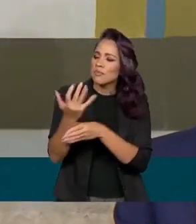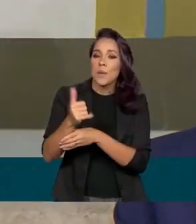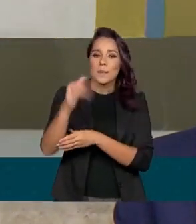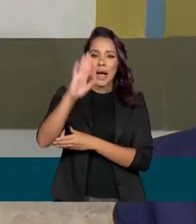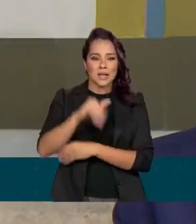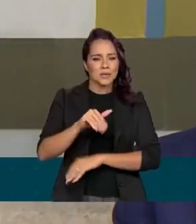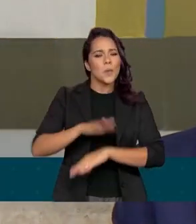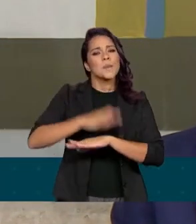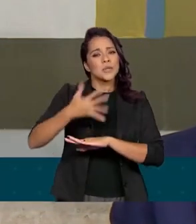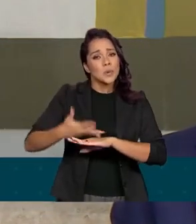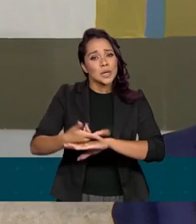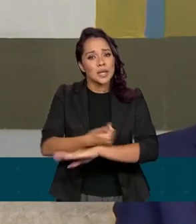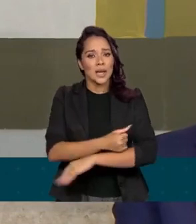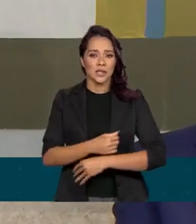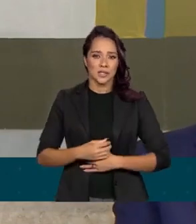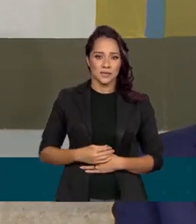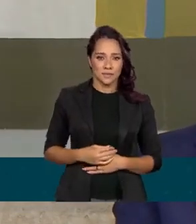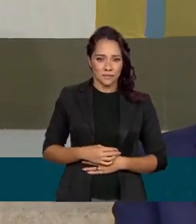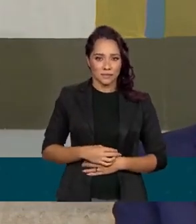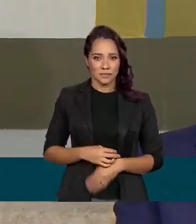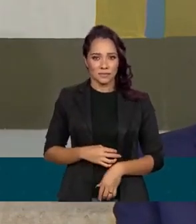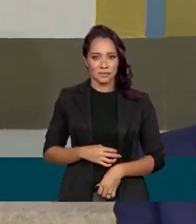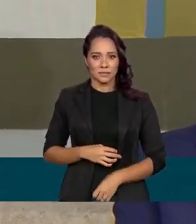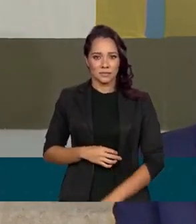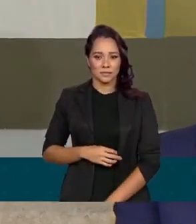vez com mais qualidade.